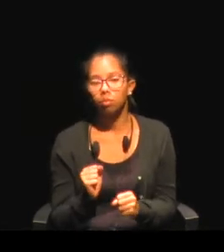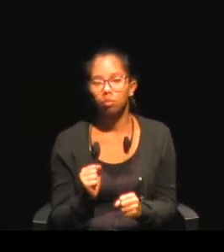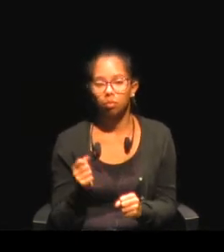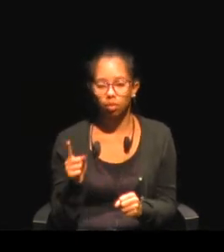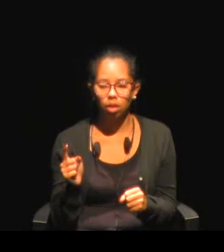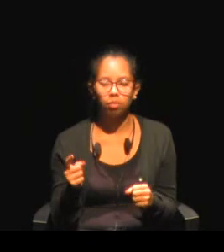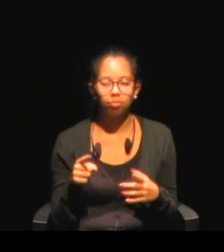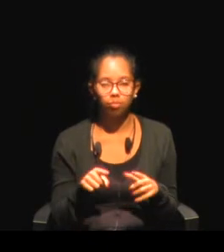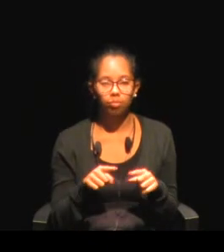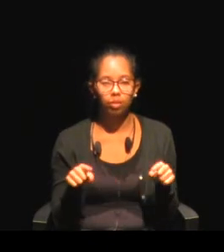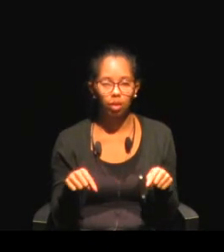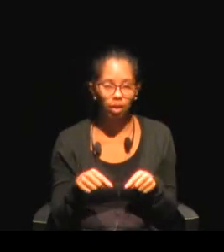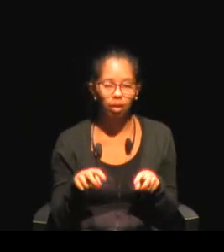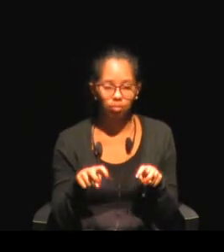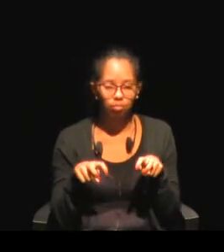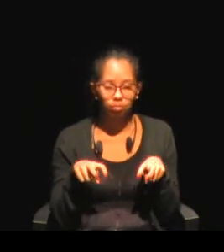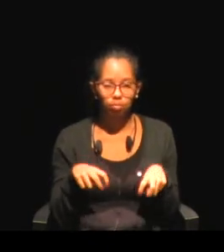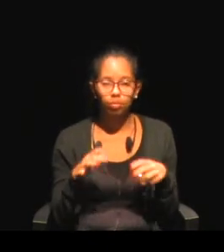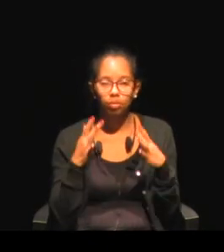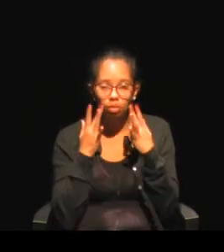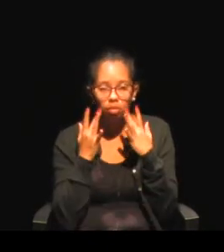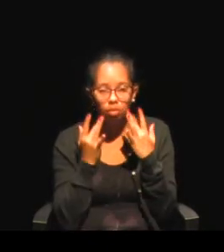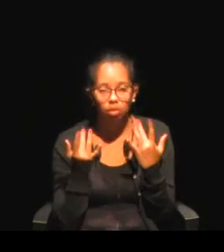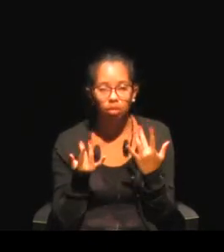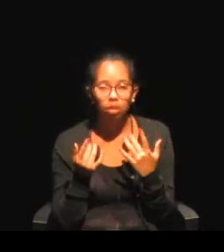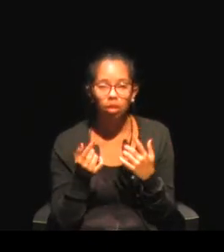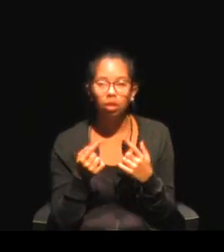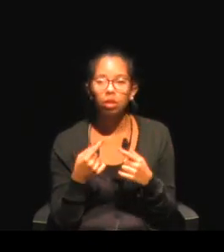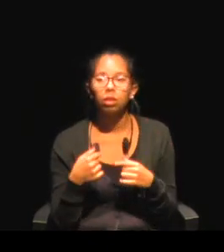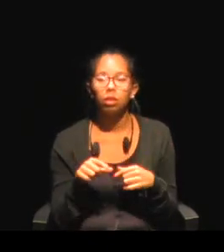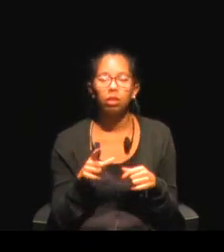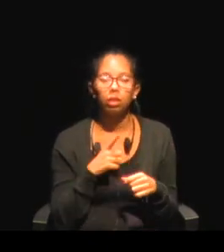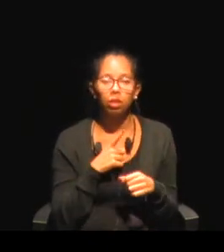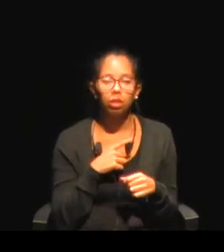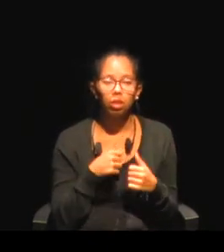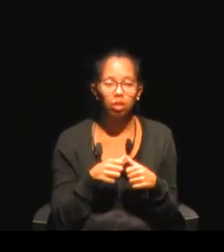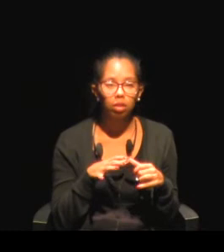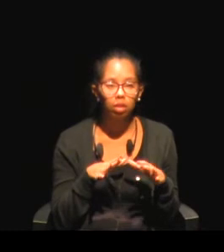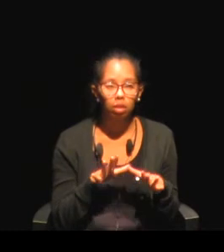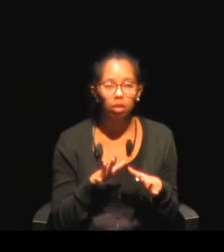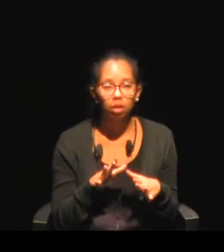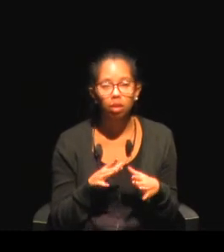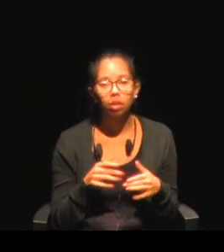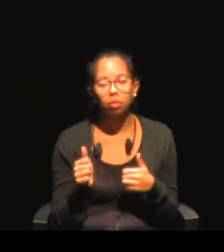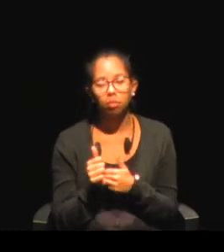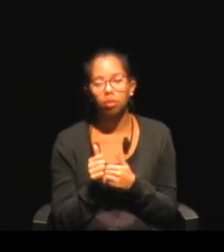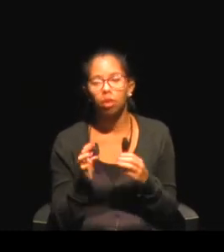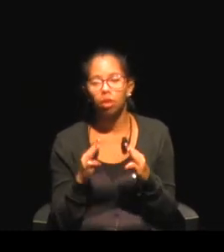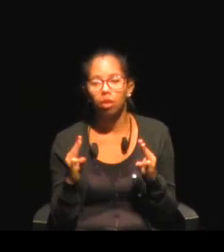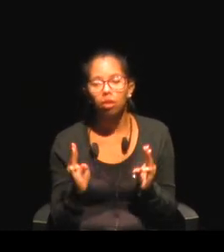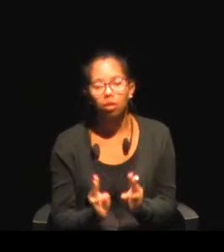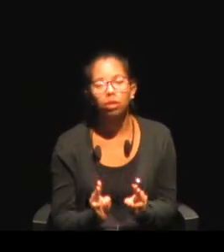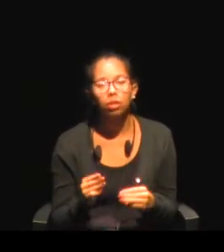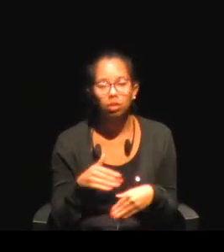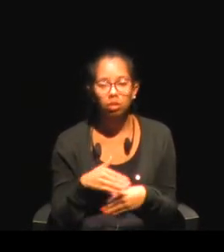área desse auditório, até para ele não interferir, ele tem que estar próximo aqui da